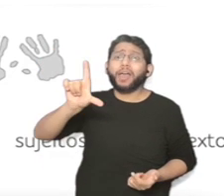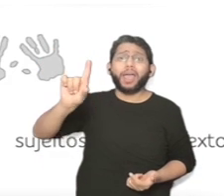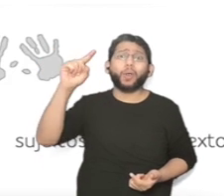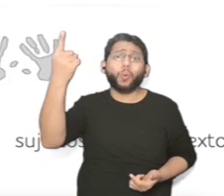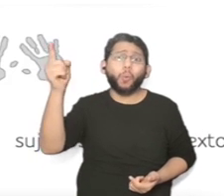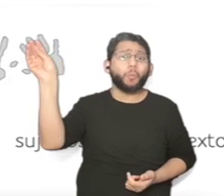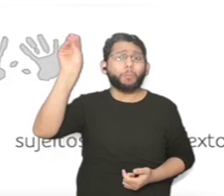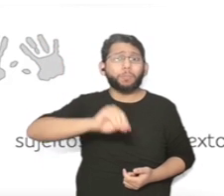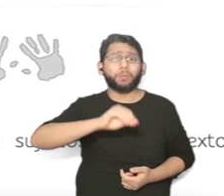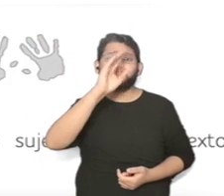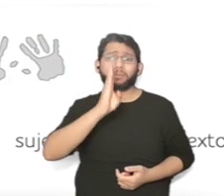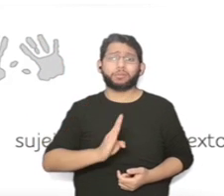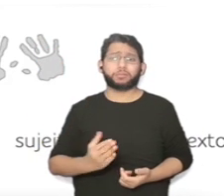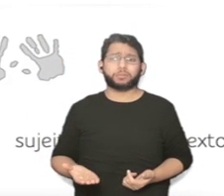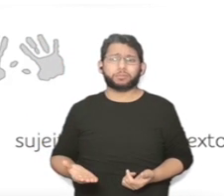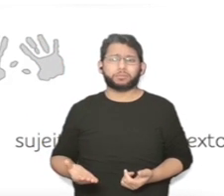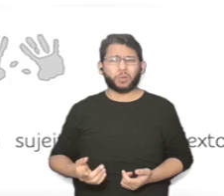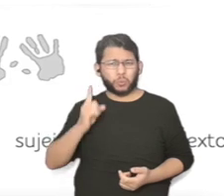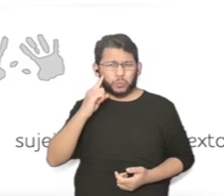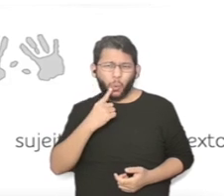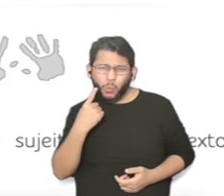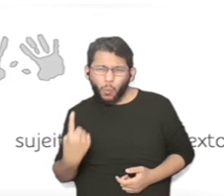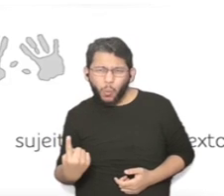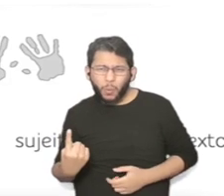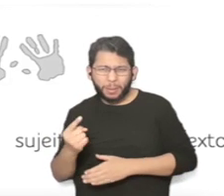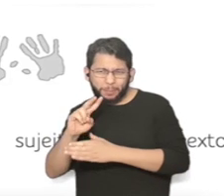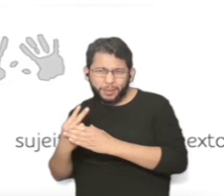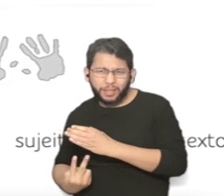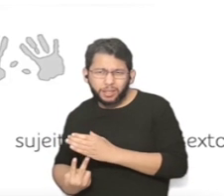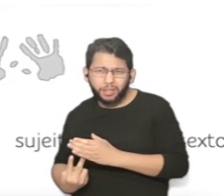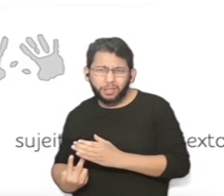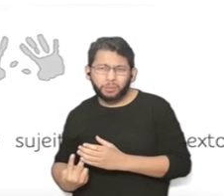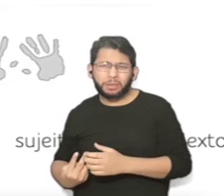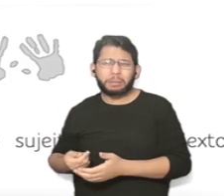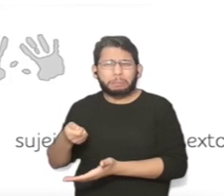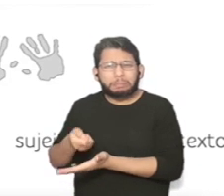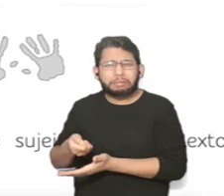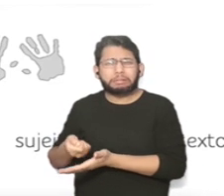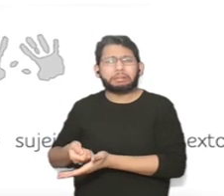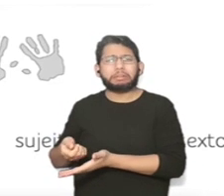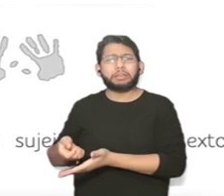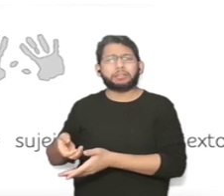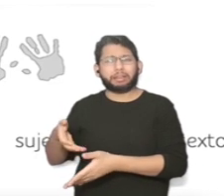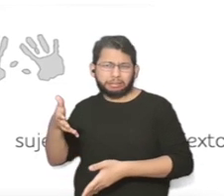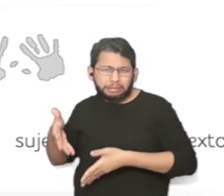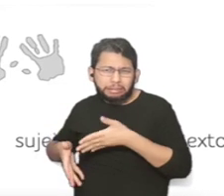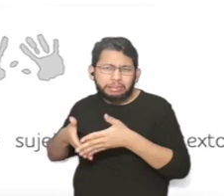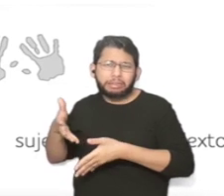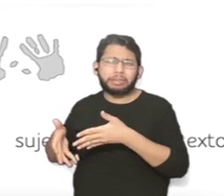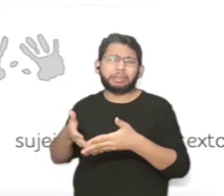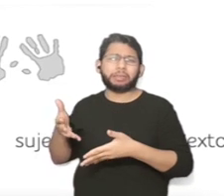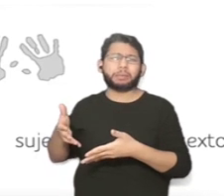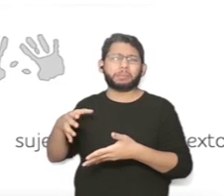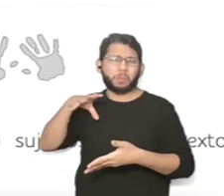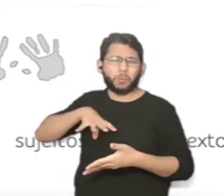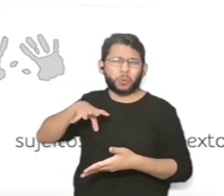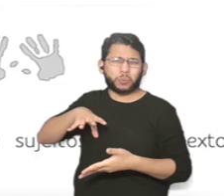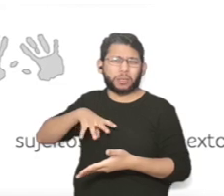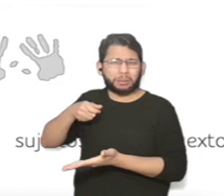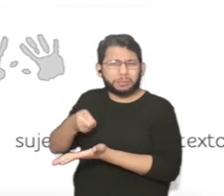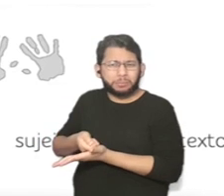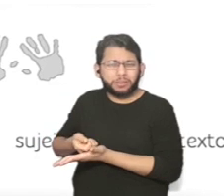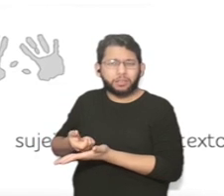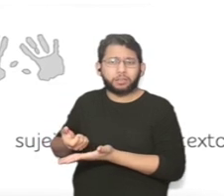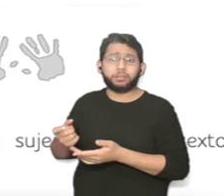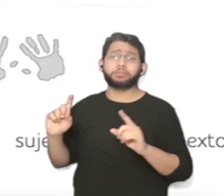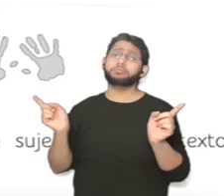200 línguas como suas primeiras línguas, e que os surdos, portanto, não são os únicos grupos que não têm a língua portuguesa